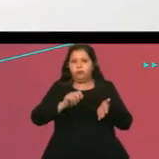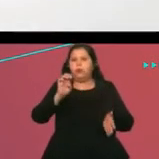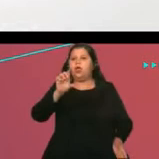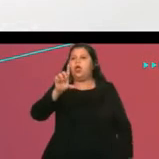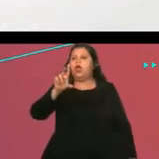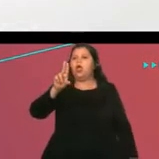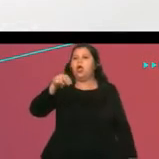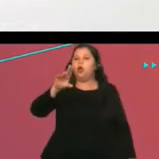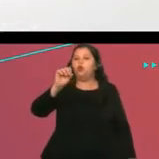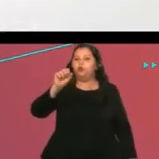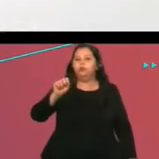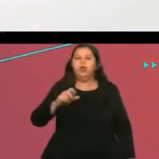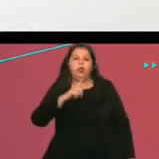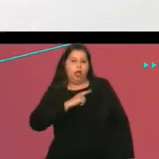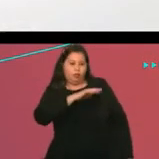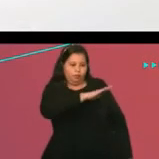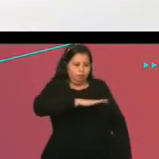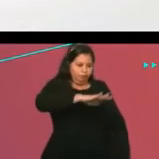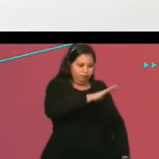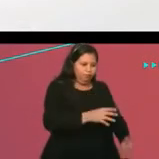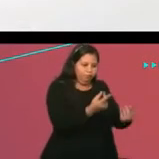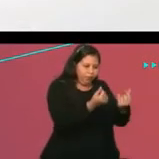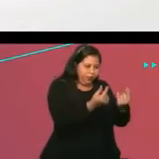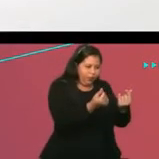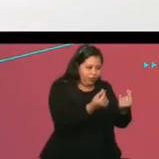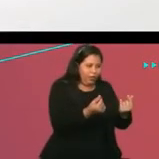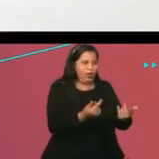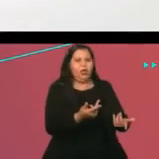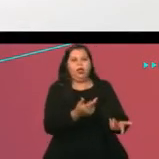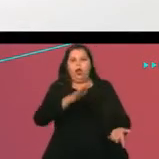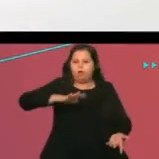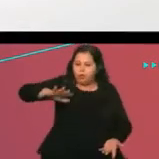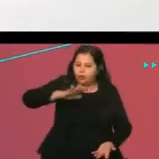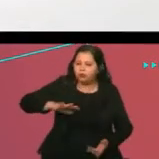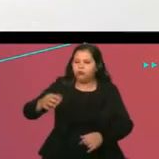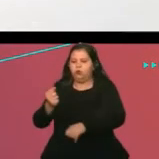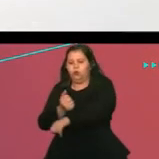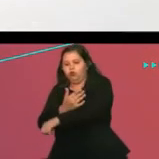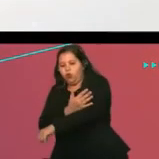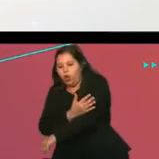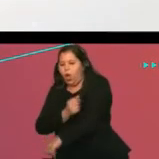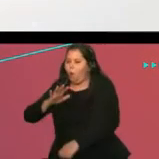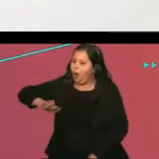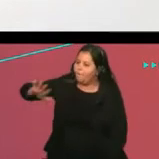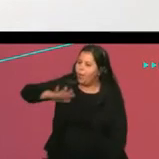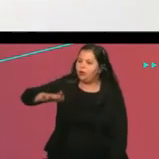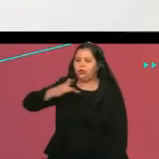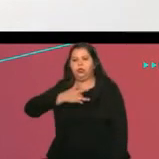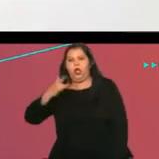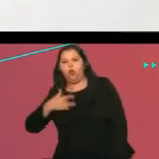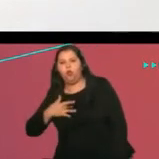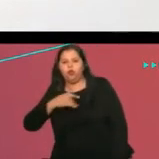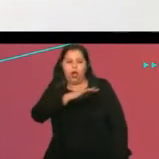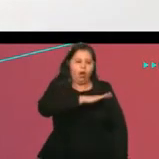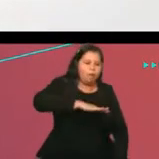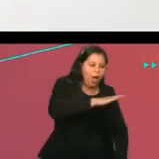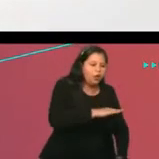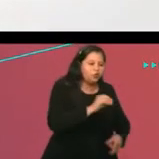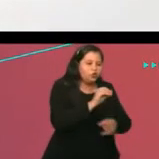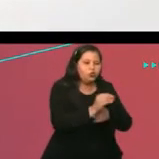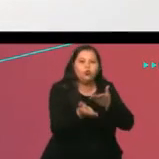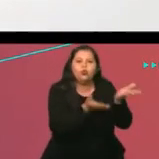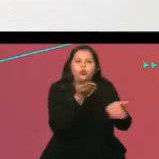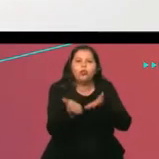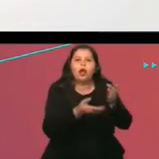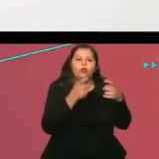financeira Tem a parte emocional Tem a parte da saúde tem a parte cuidado médico que a parte